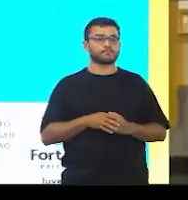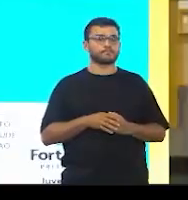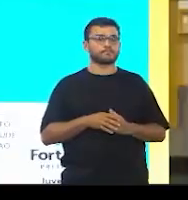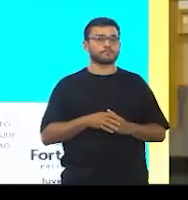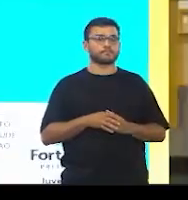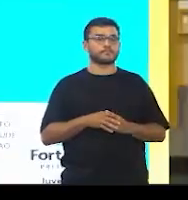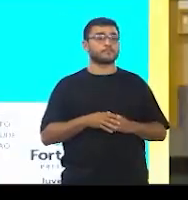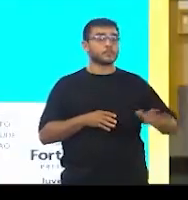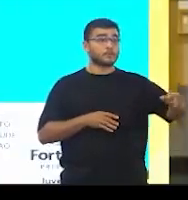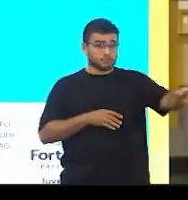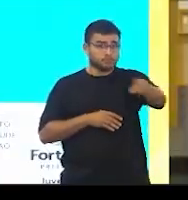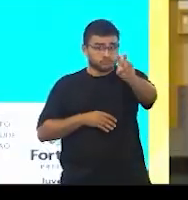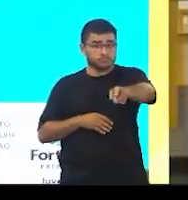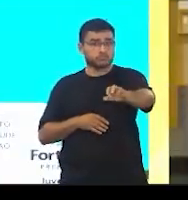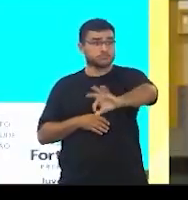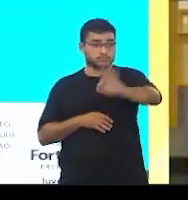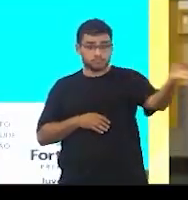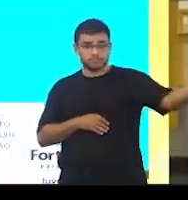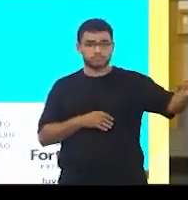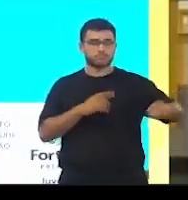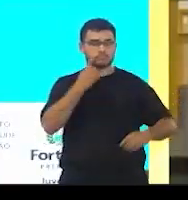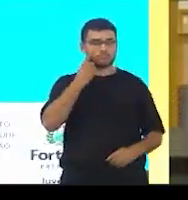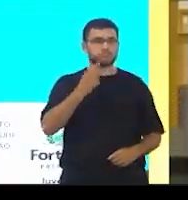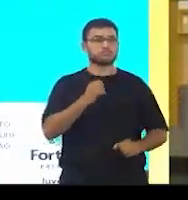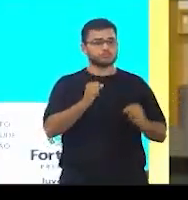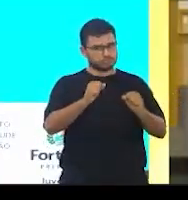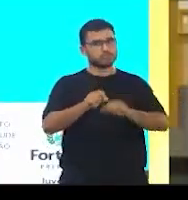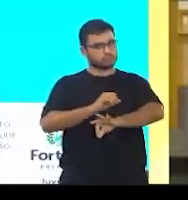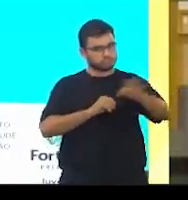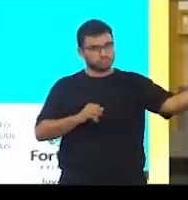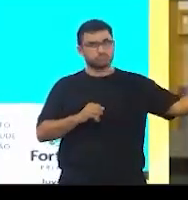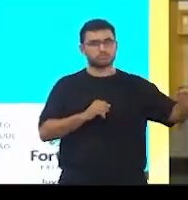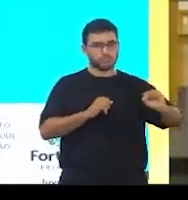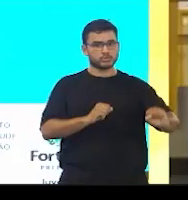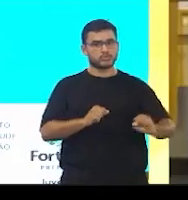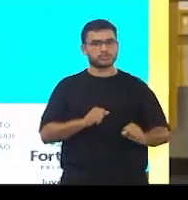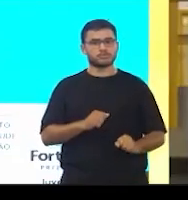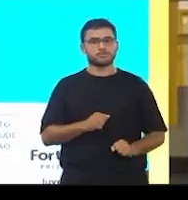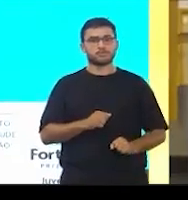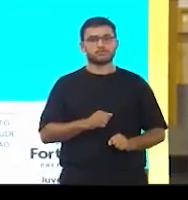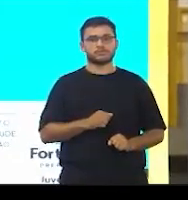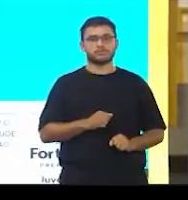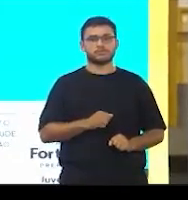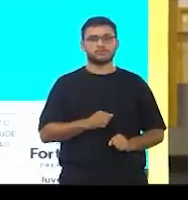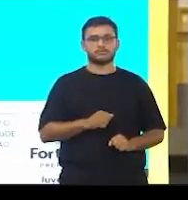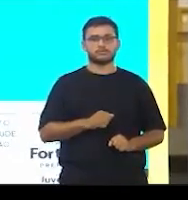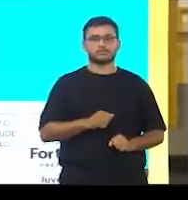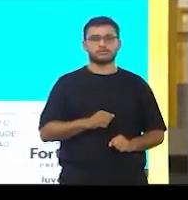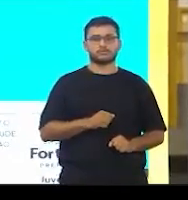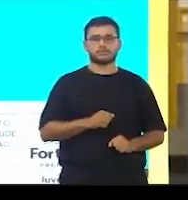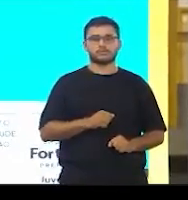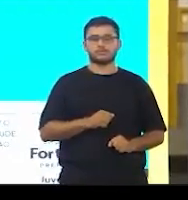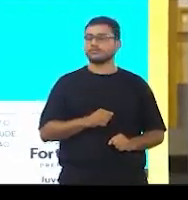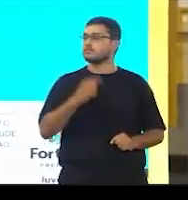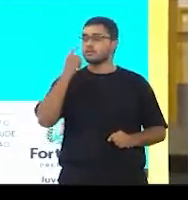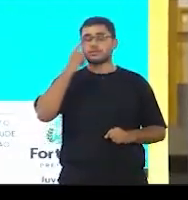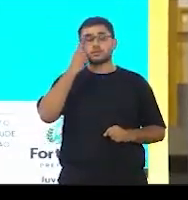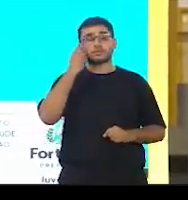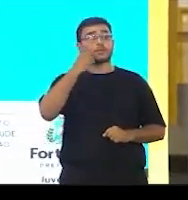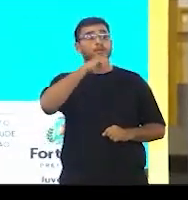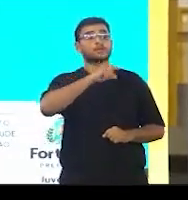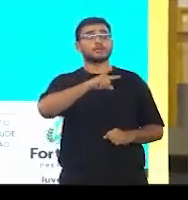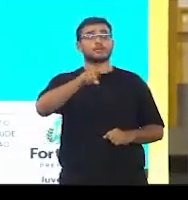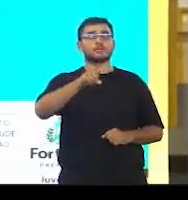a galera aqui do anel intermediário, o pessoal que está aqui embaixo, olhe para mim. Quem quer ser aprovado no